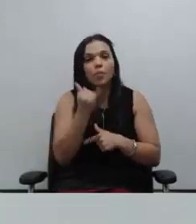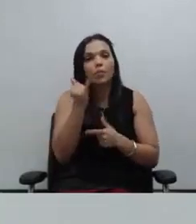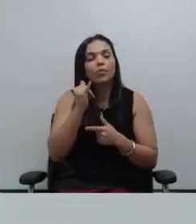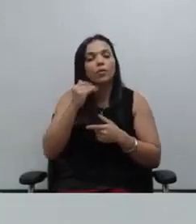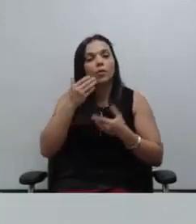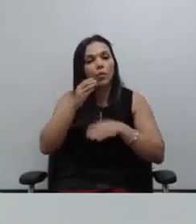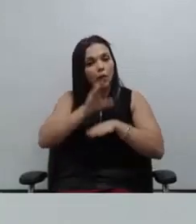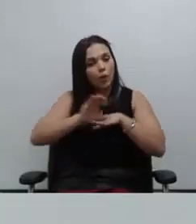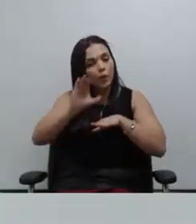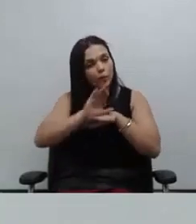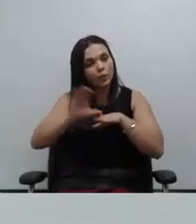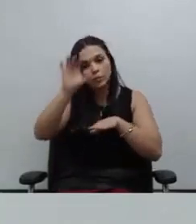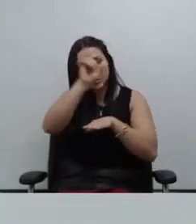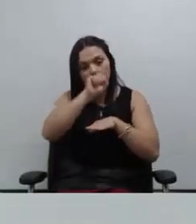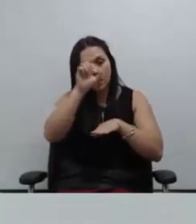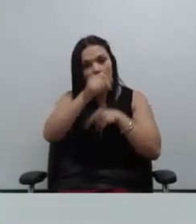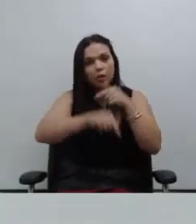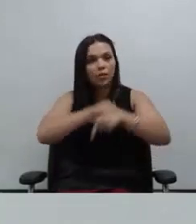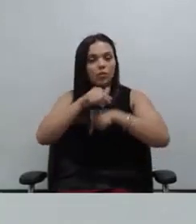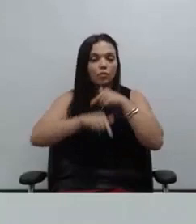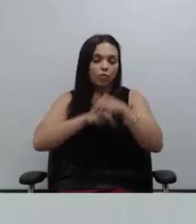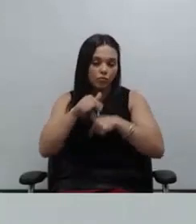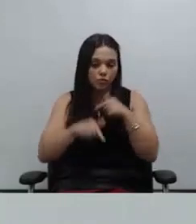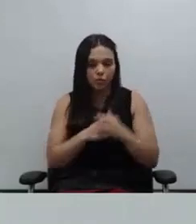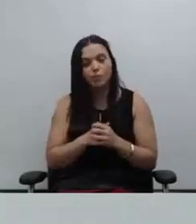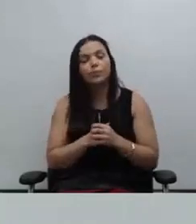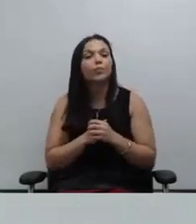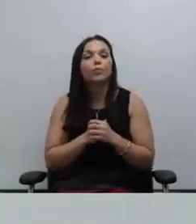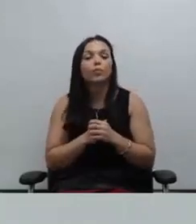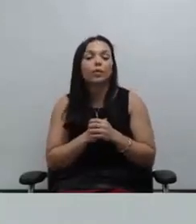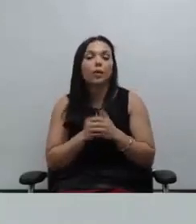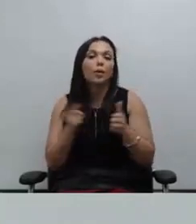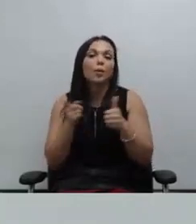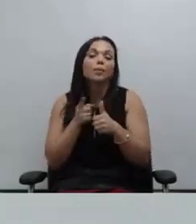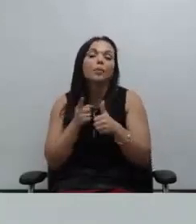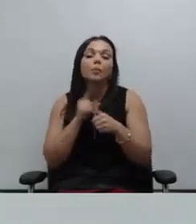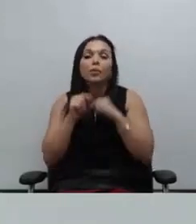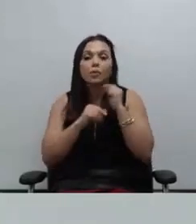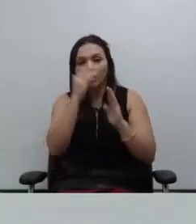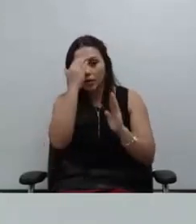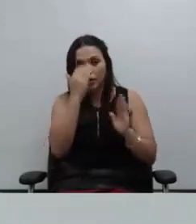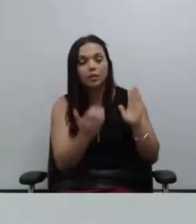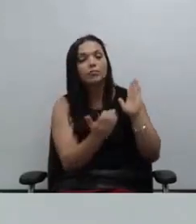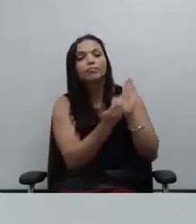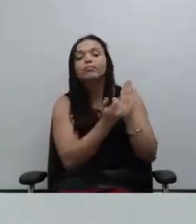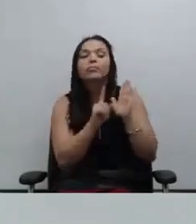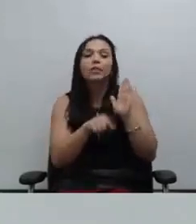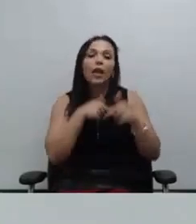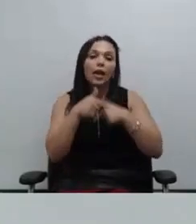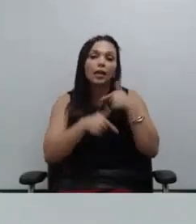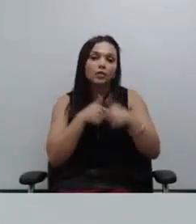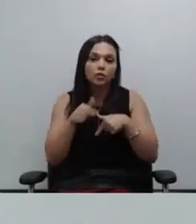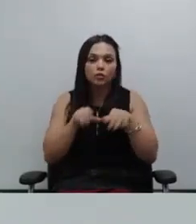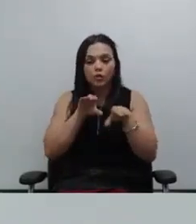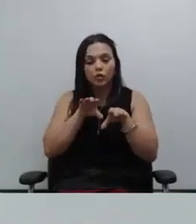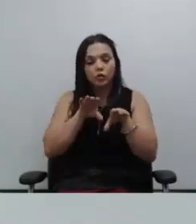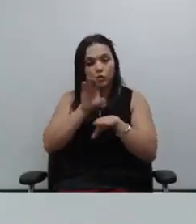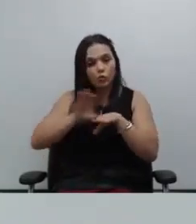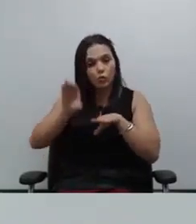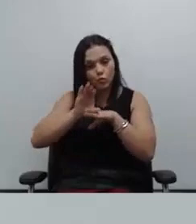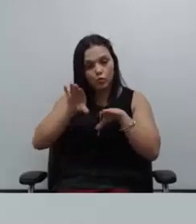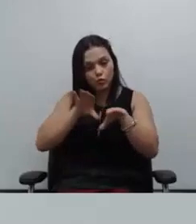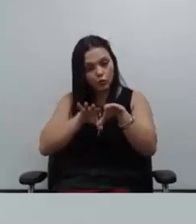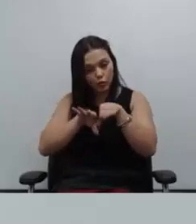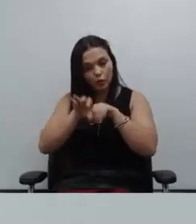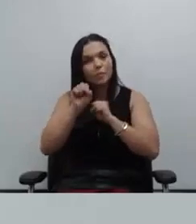curso de preparação da carreira e fiel cumprimento das funções inerentes ao cargo. O primeiro requisito está sendo atendido, já que foram realizadas atividades do curso de formação